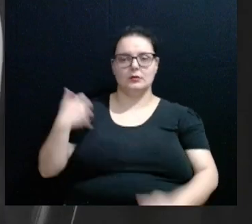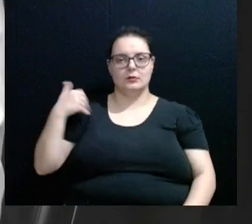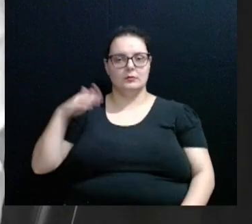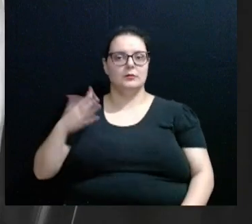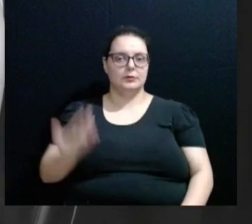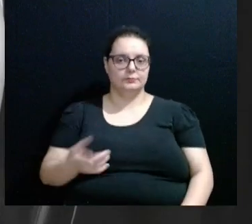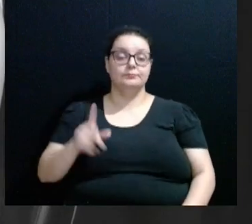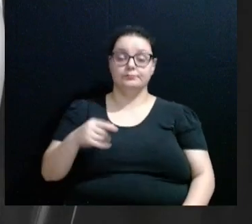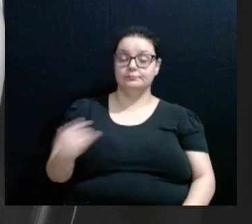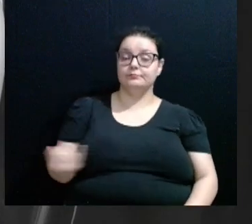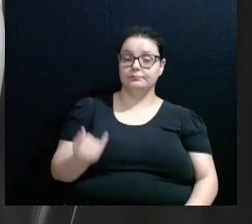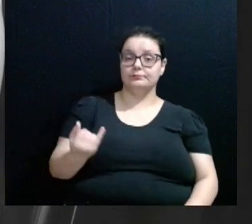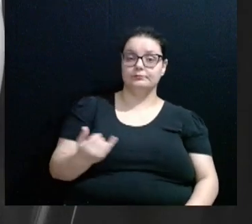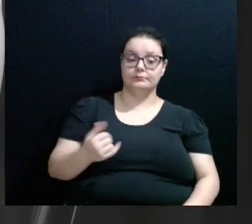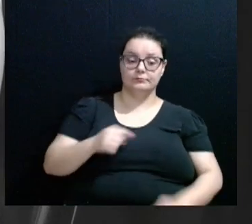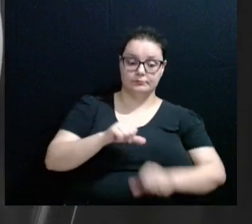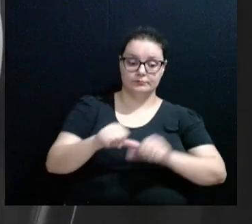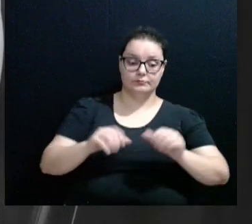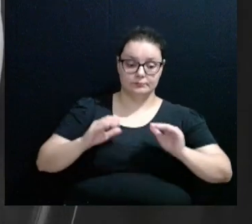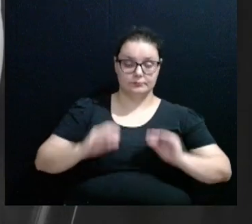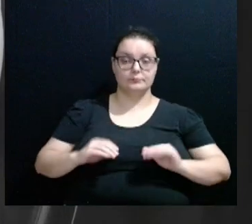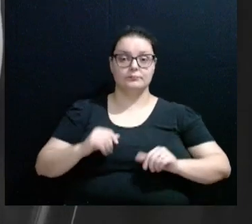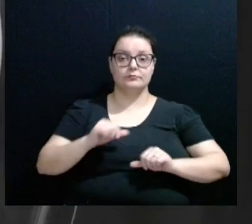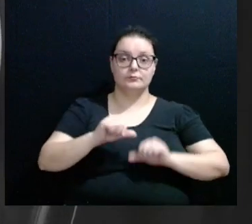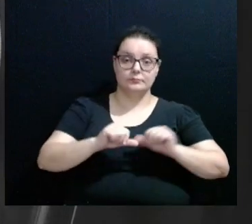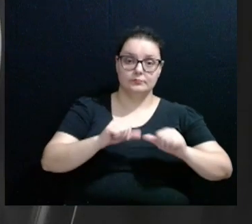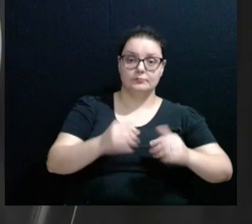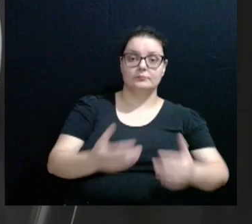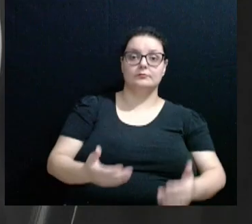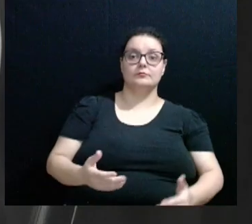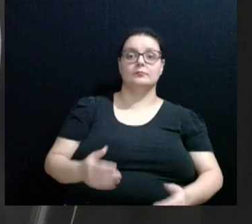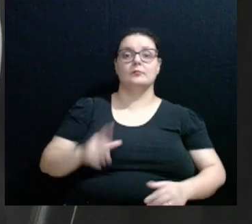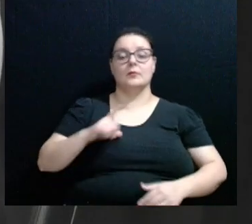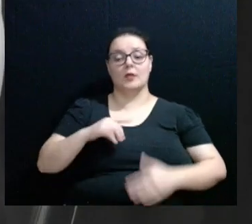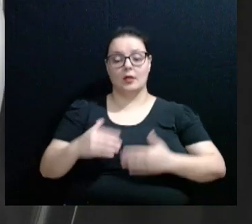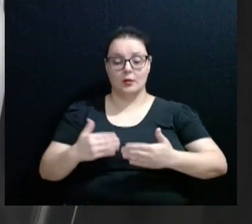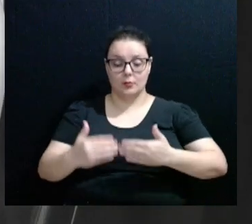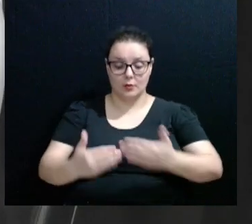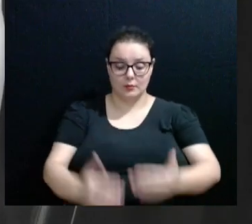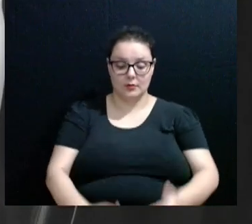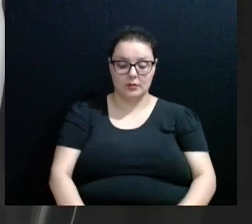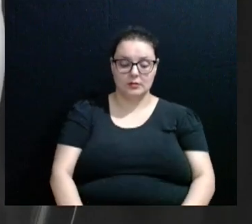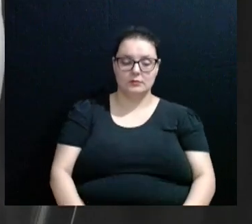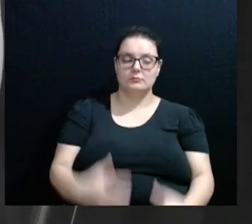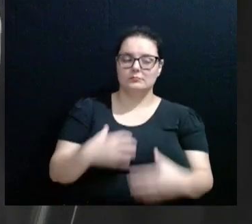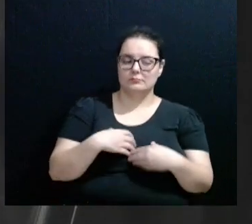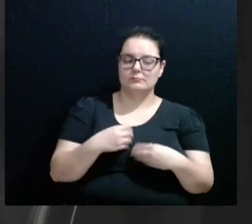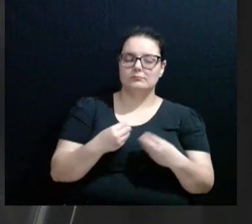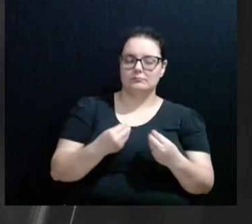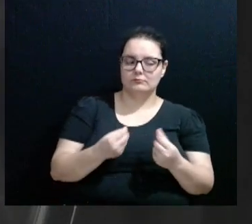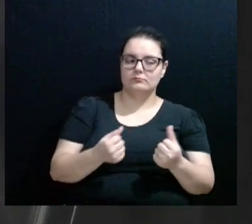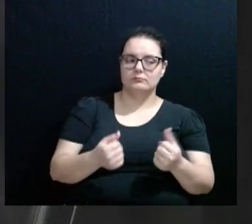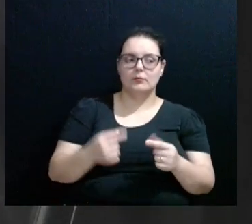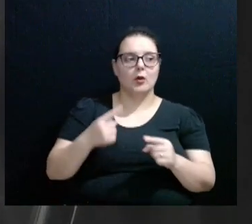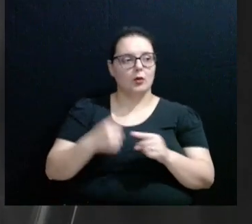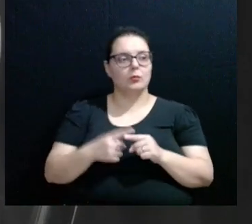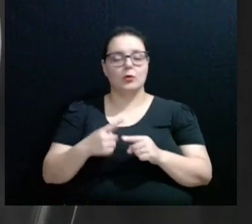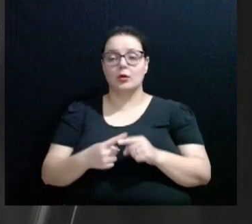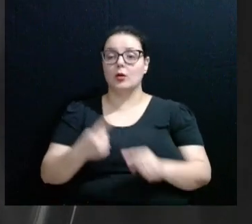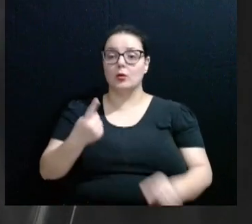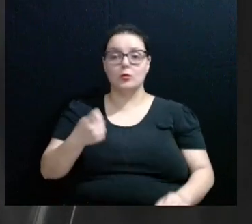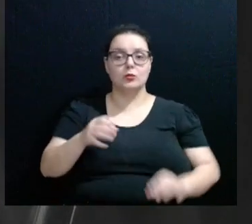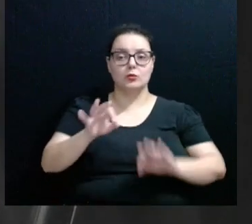gente tenha essa mudança de comportamento. A gente tem também um processo que é muito sensível, porque ele é um único